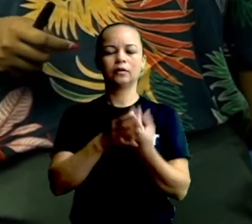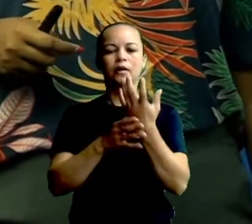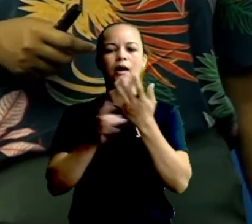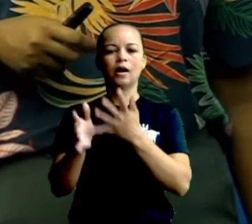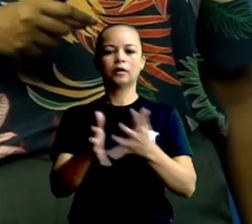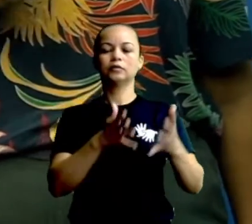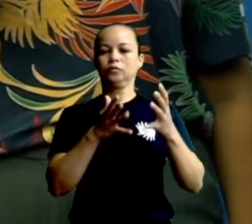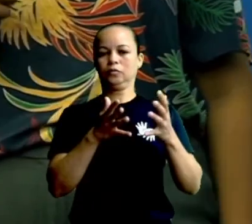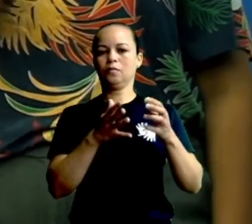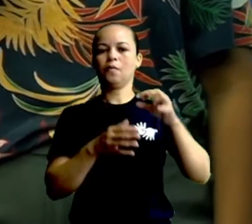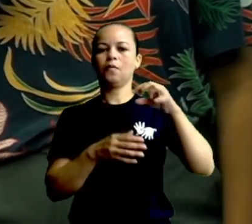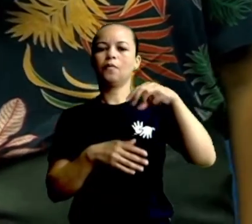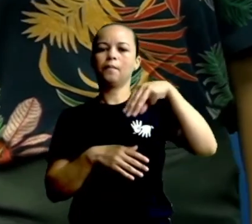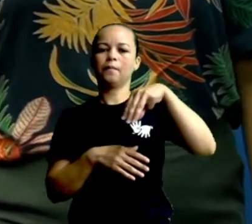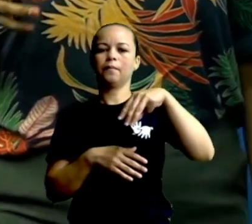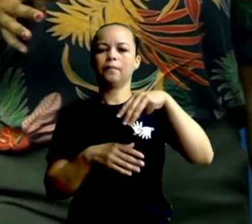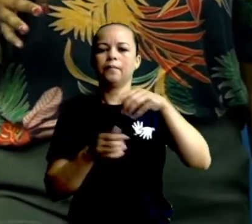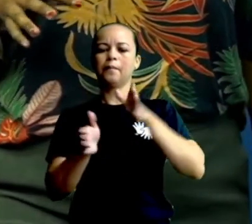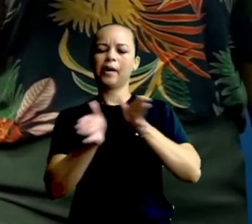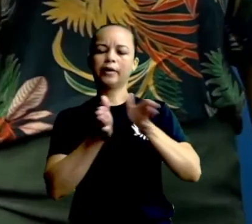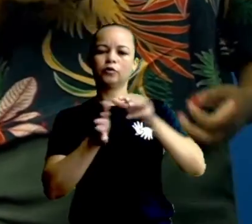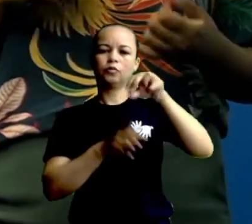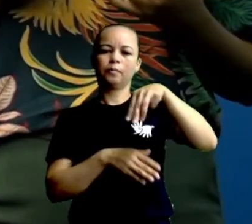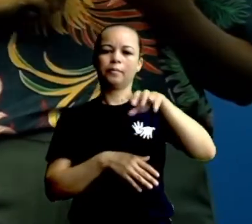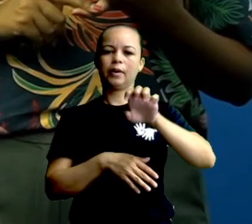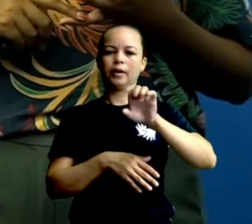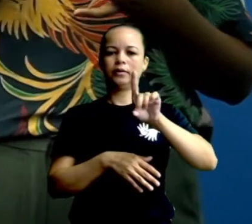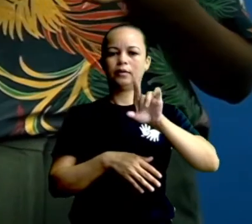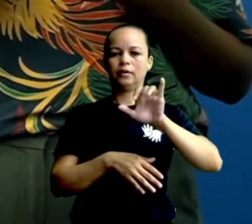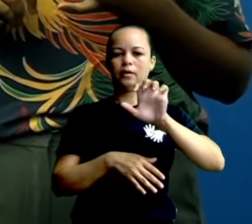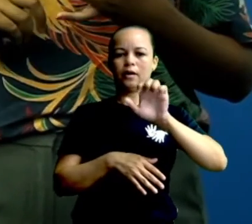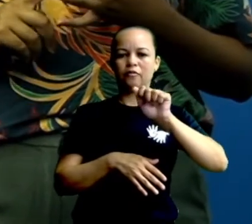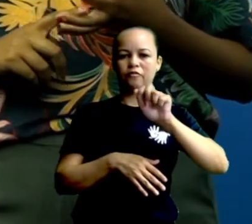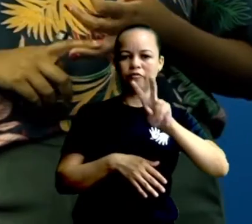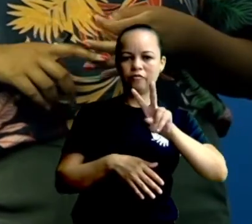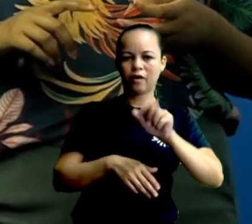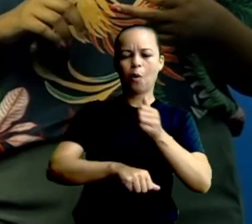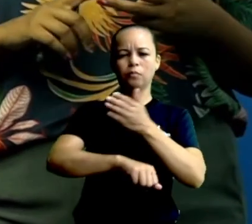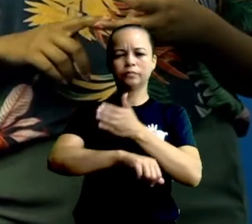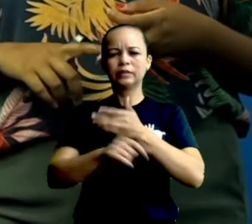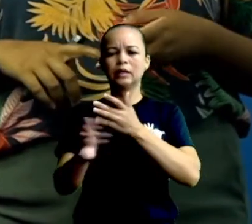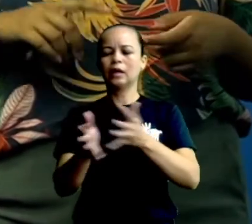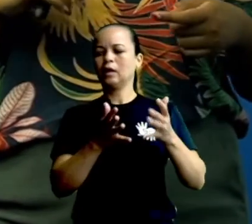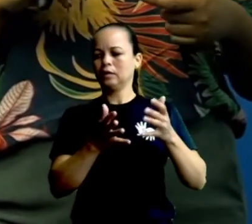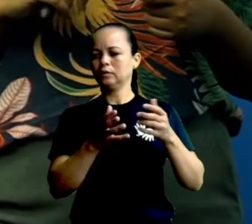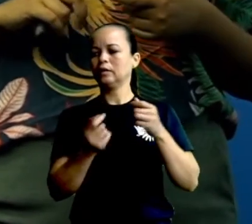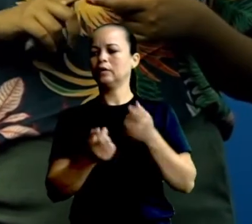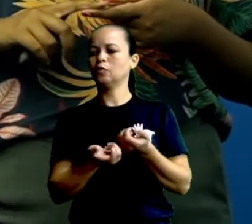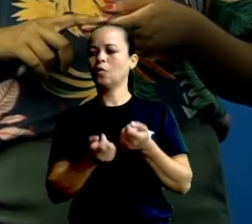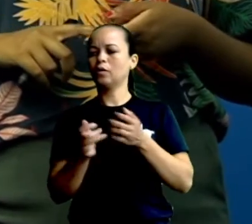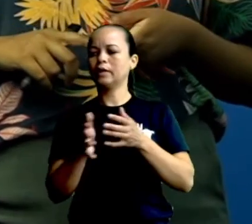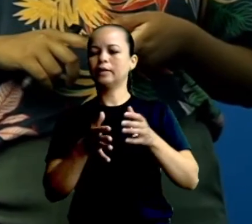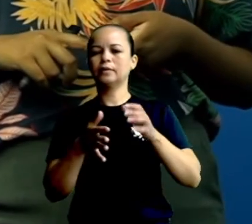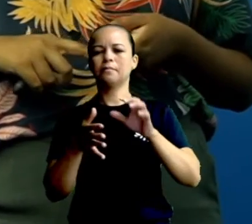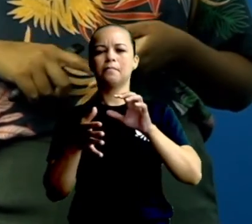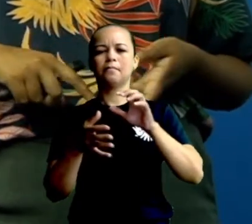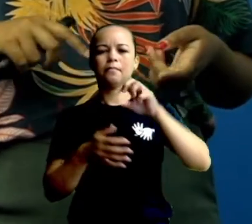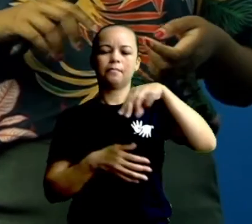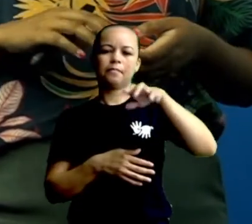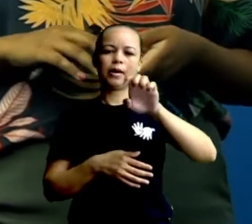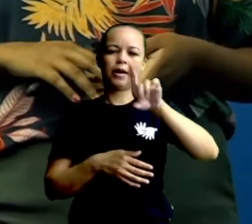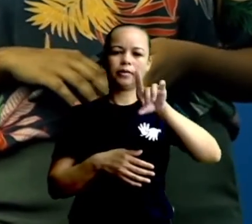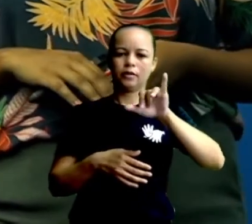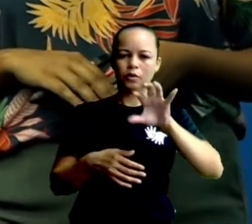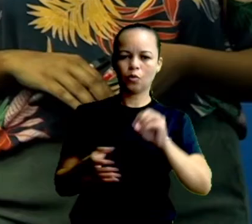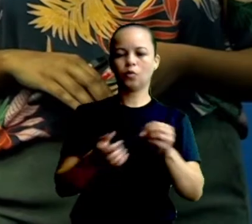com religiosos do mundo inteiro, mas principalmente no Oriente Médio, na África, alguns países da